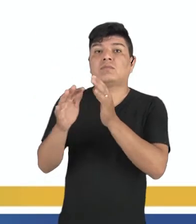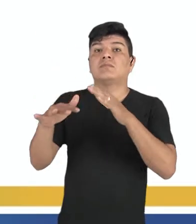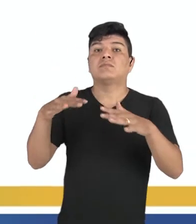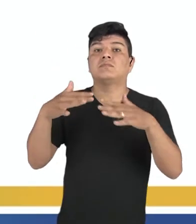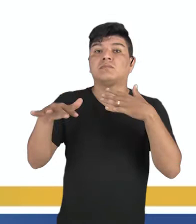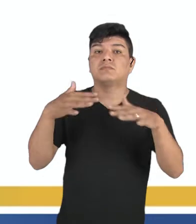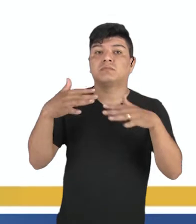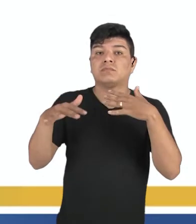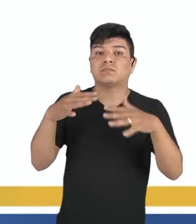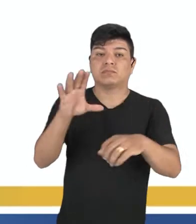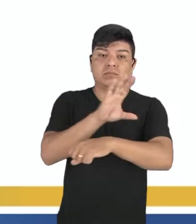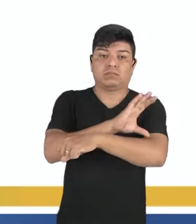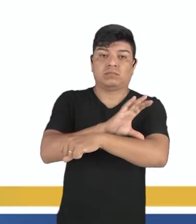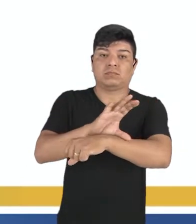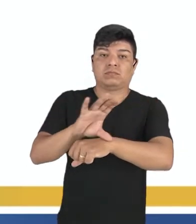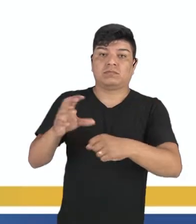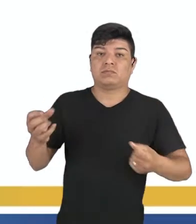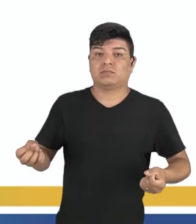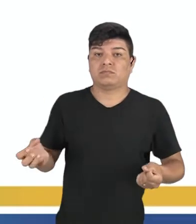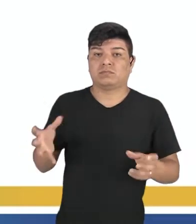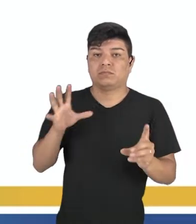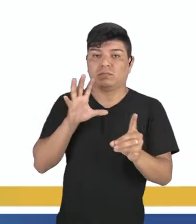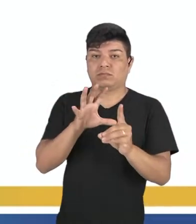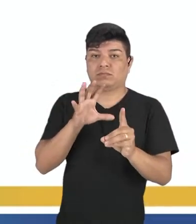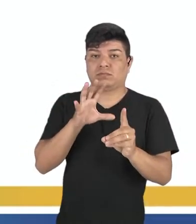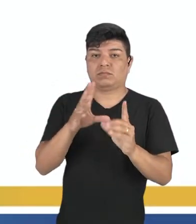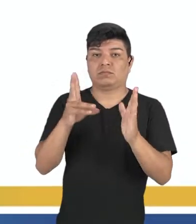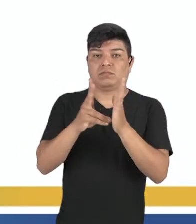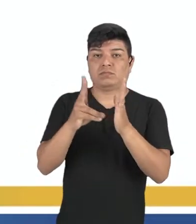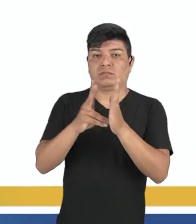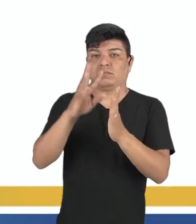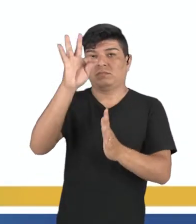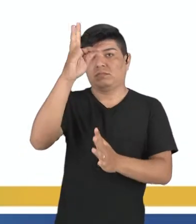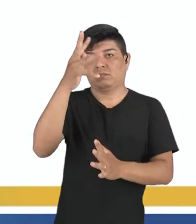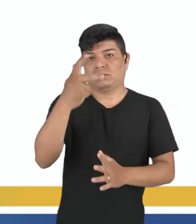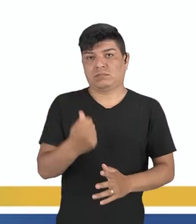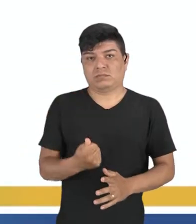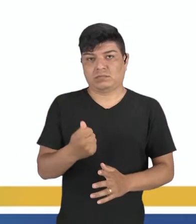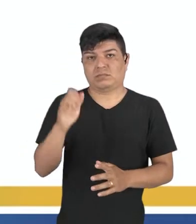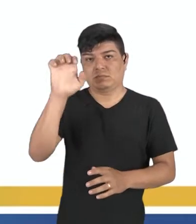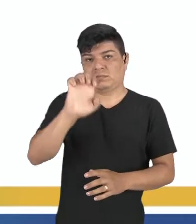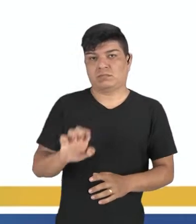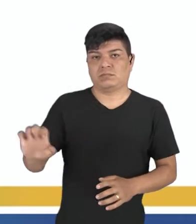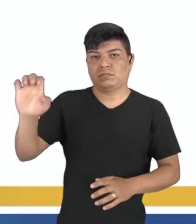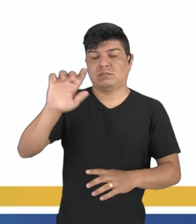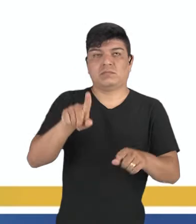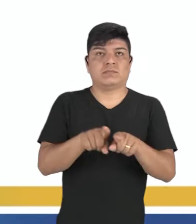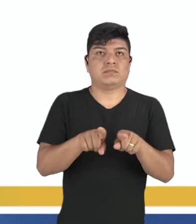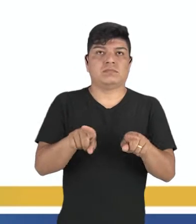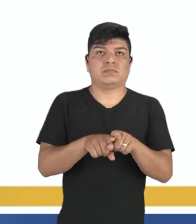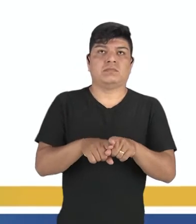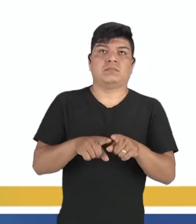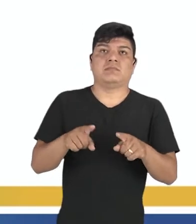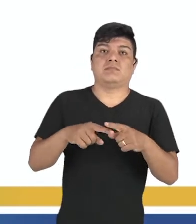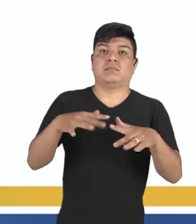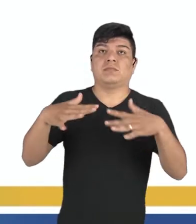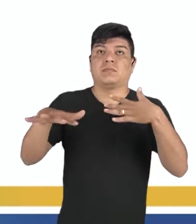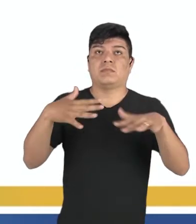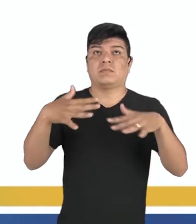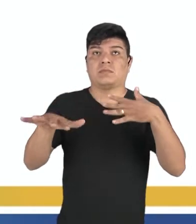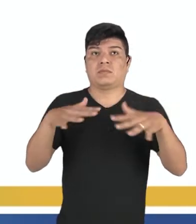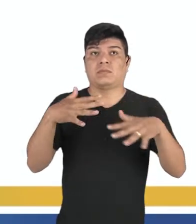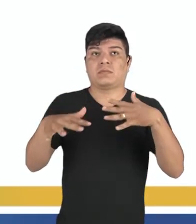manifestações culturais de influência indígena, africana e europeia. Já o